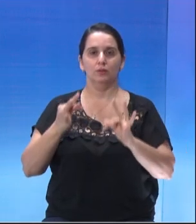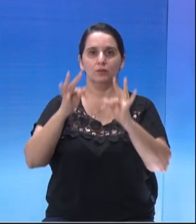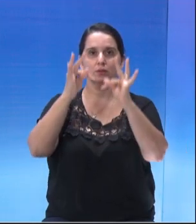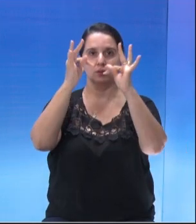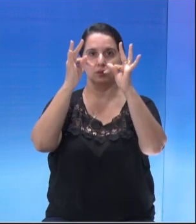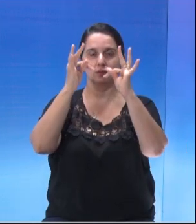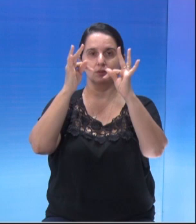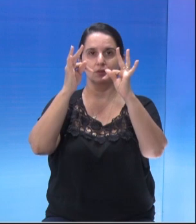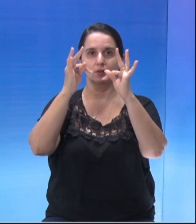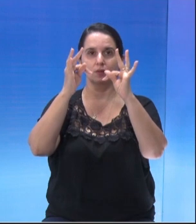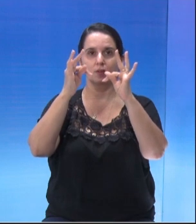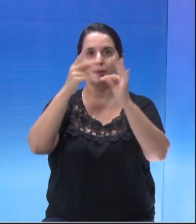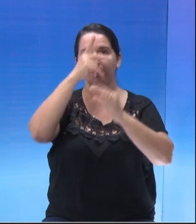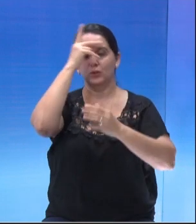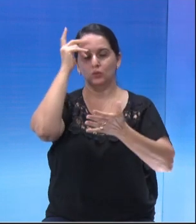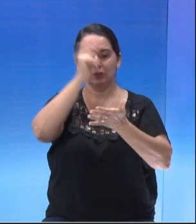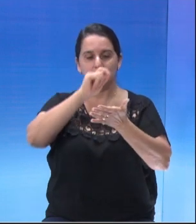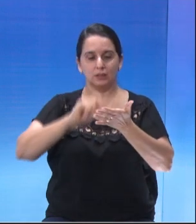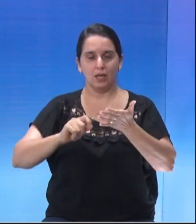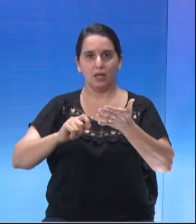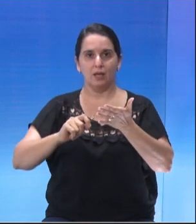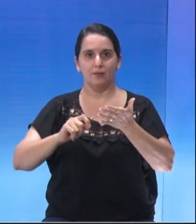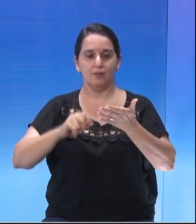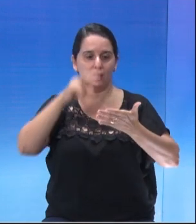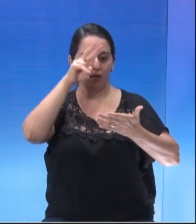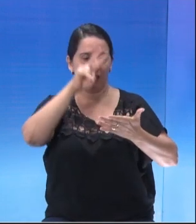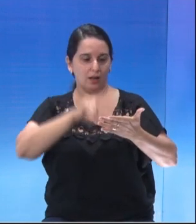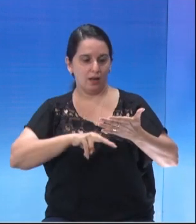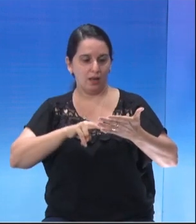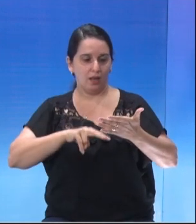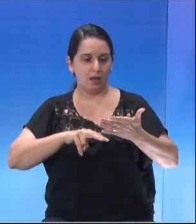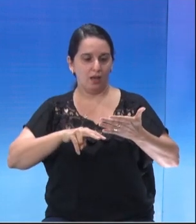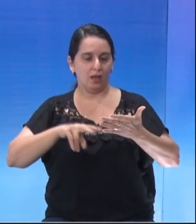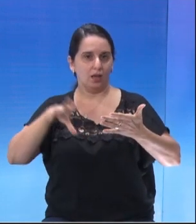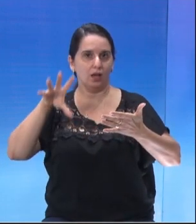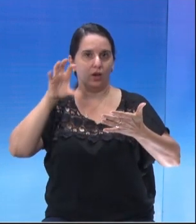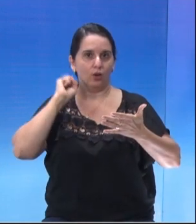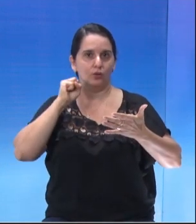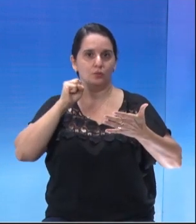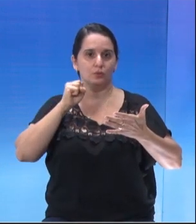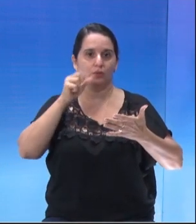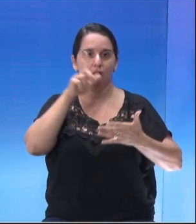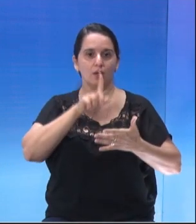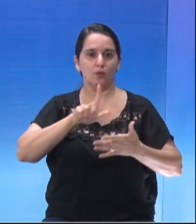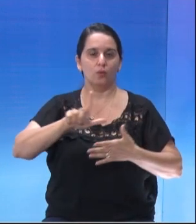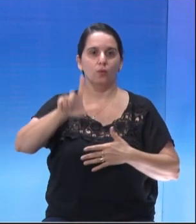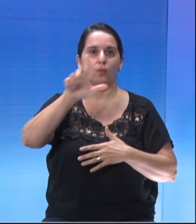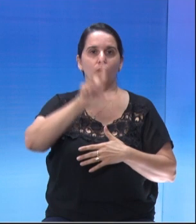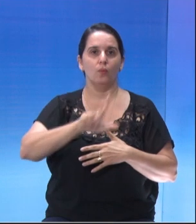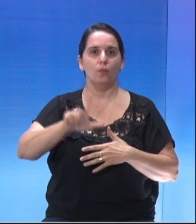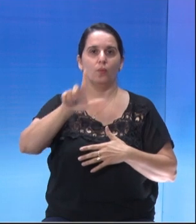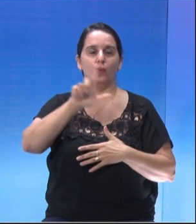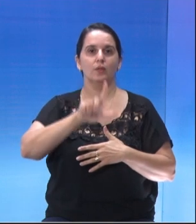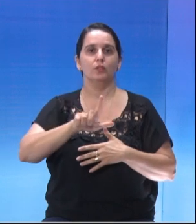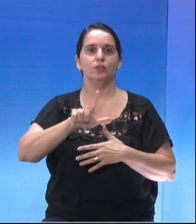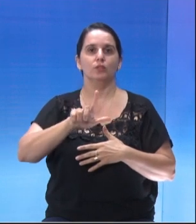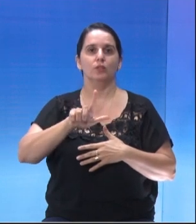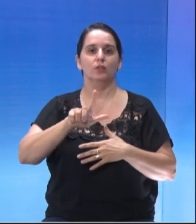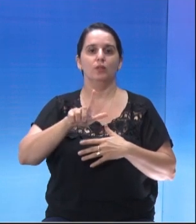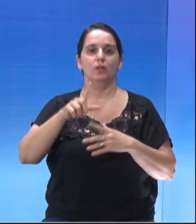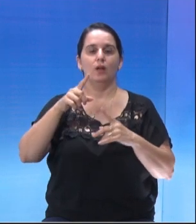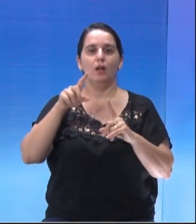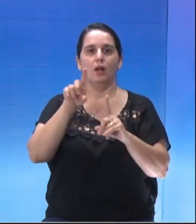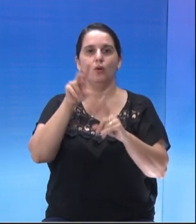né? Quem escreve, quem lê, quem ouve, são os recursos linguísticos, os gêneros digitais, uma